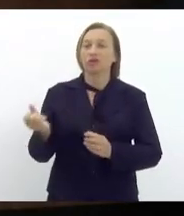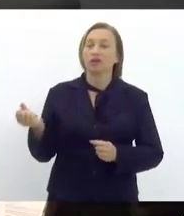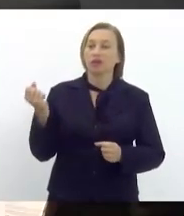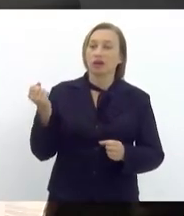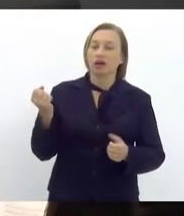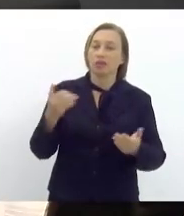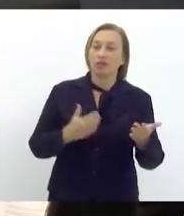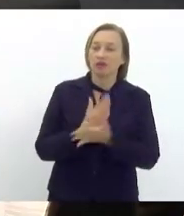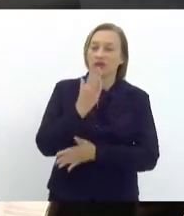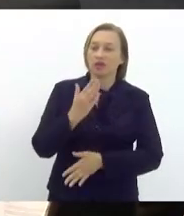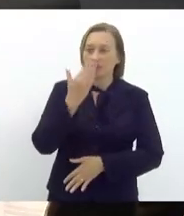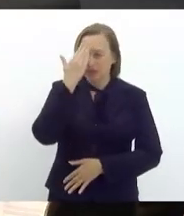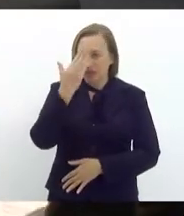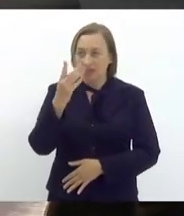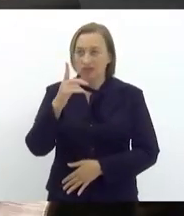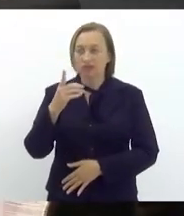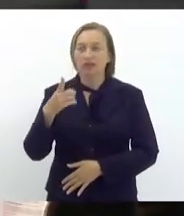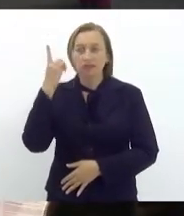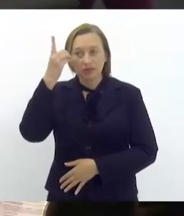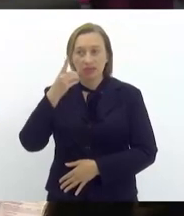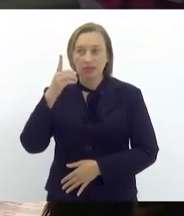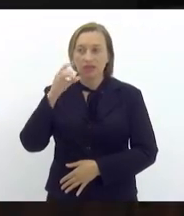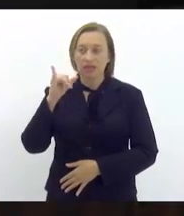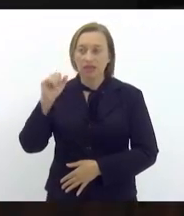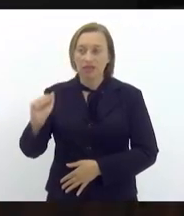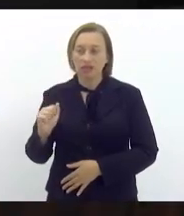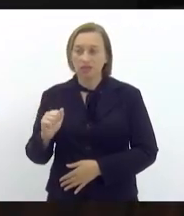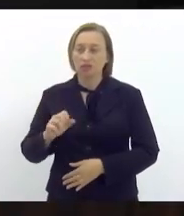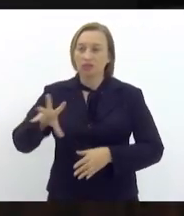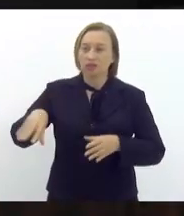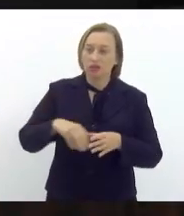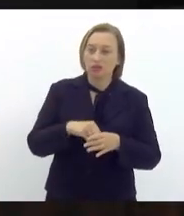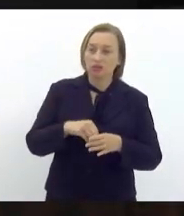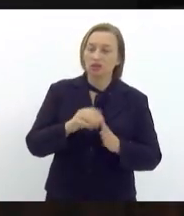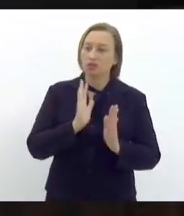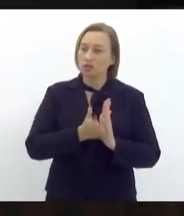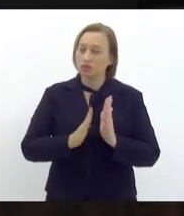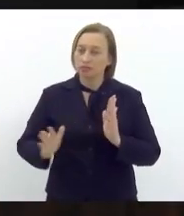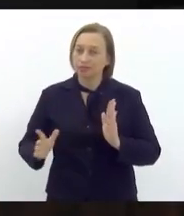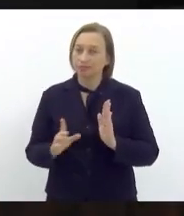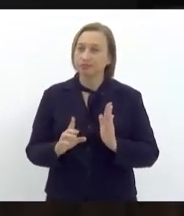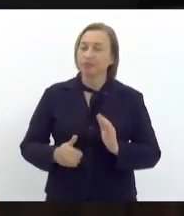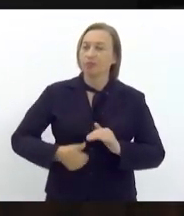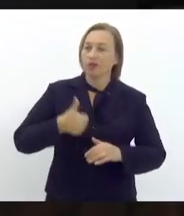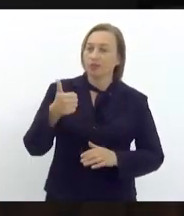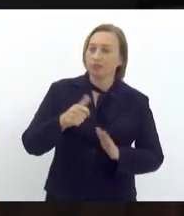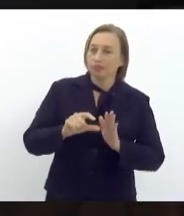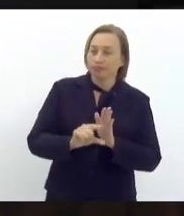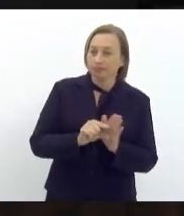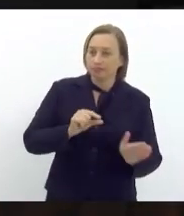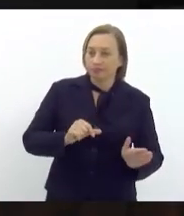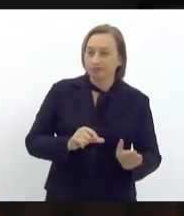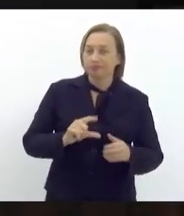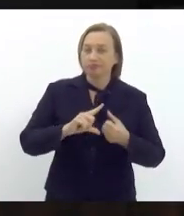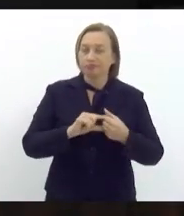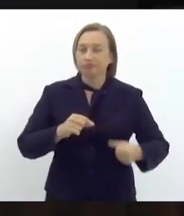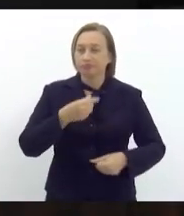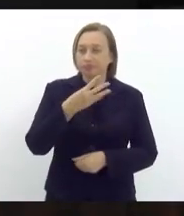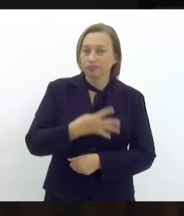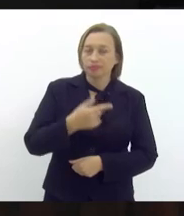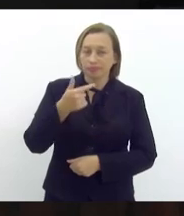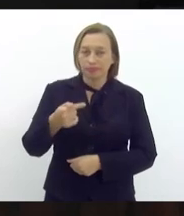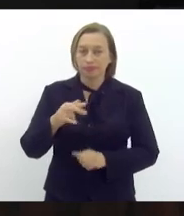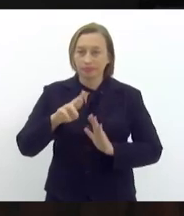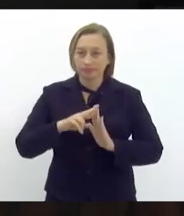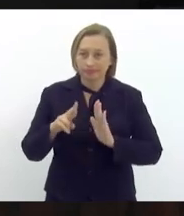presidente obrigado deputado da Índia anuncio incluídos na ordem do dia de acordo com o parágrafo primeiro do artigo 47 do